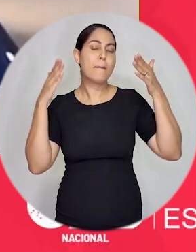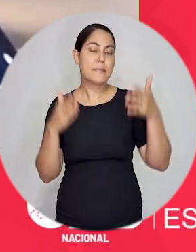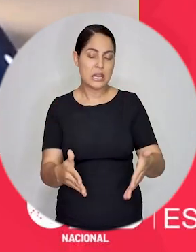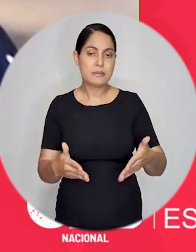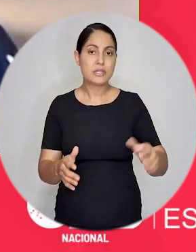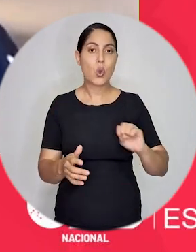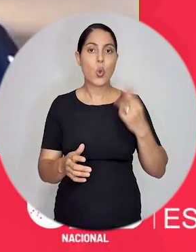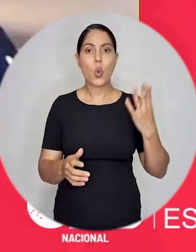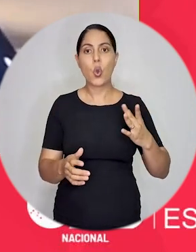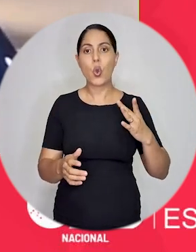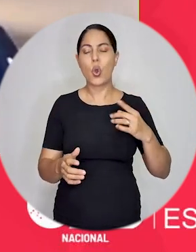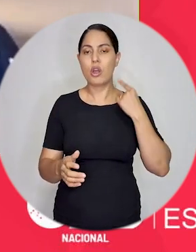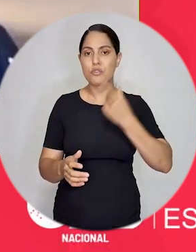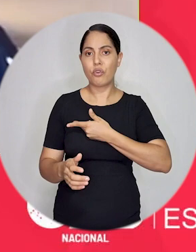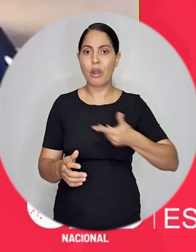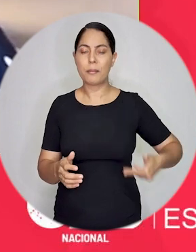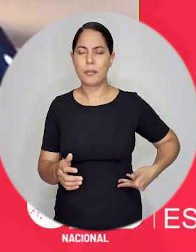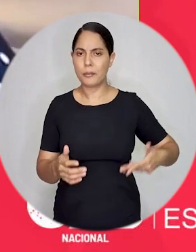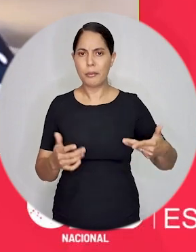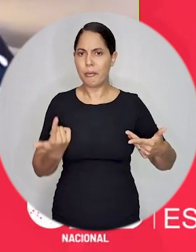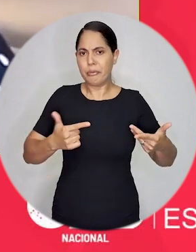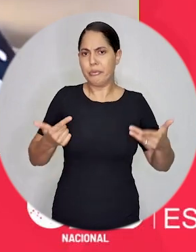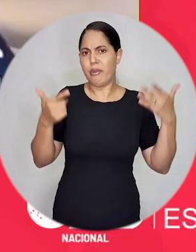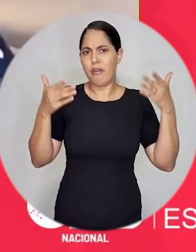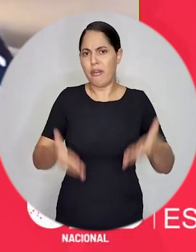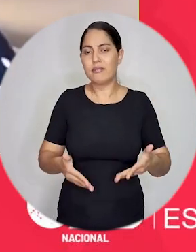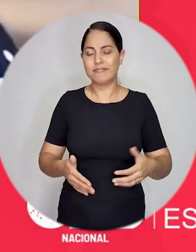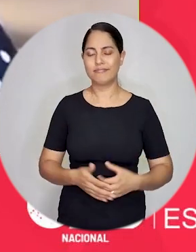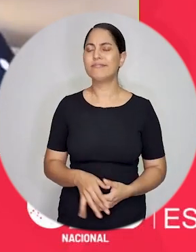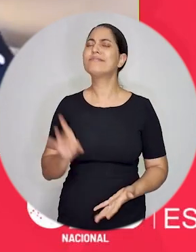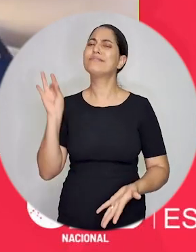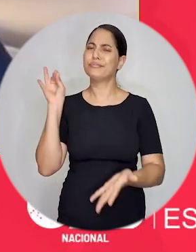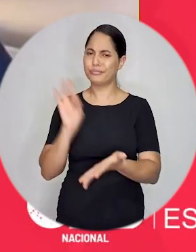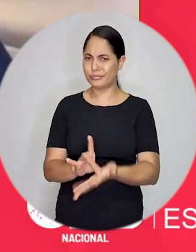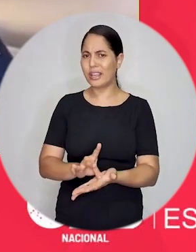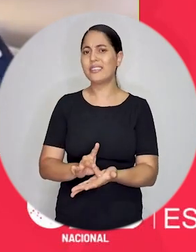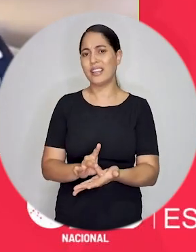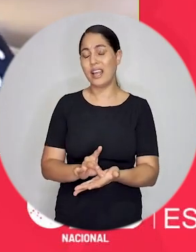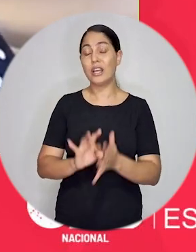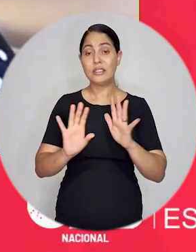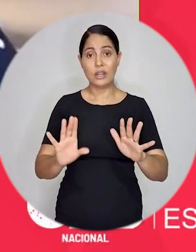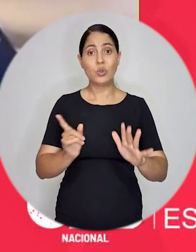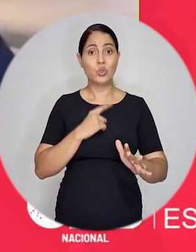por advogado, advogada, defensor público, defensora pública, enfim, de fato é verdade.